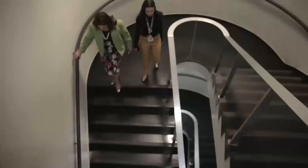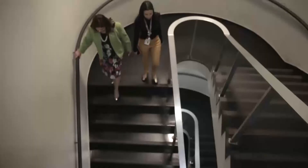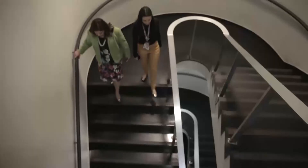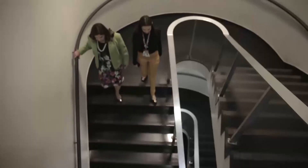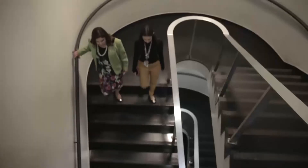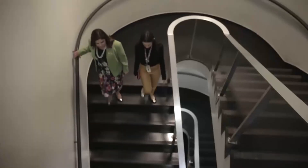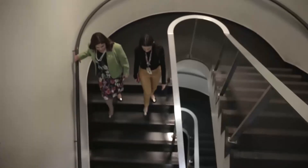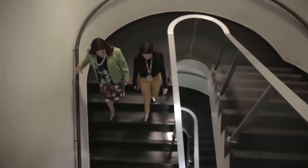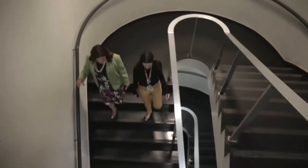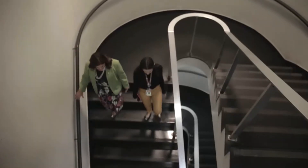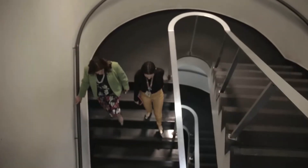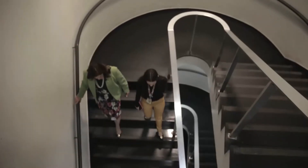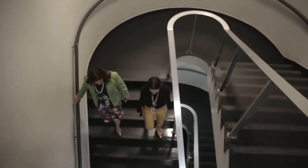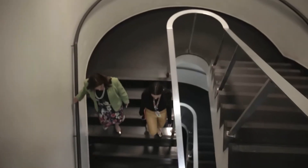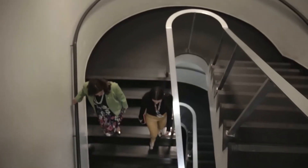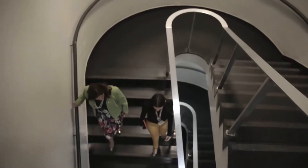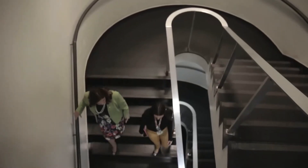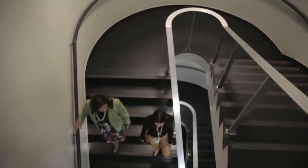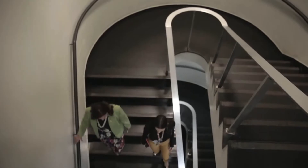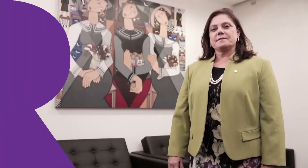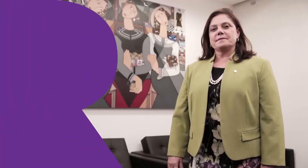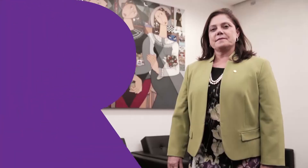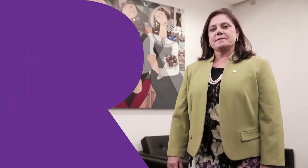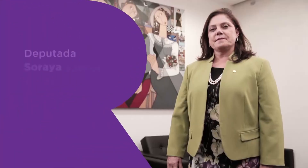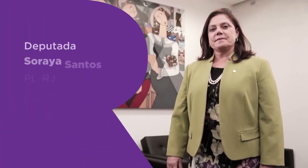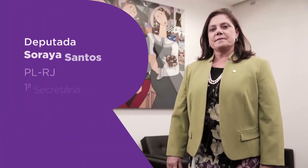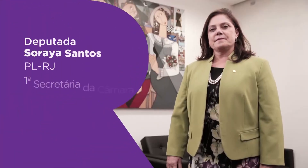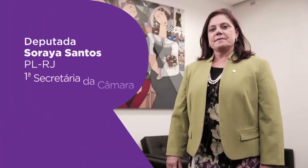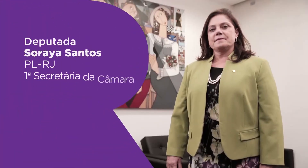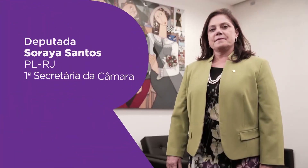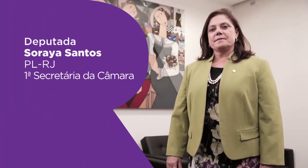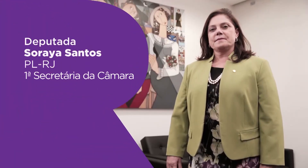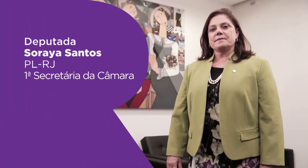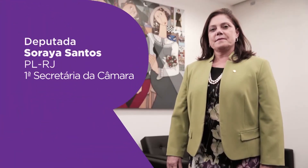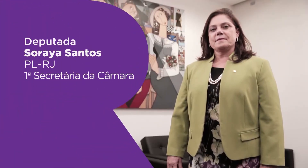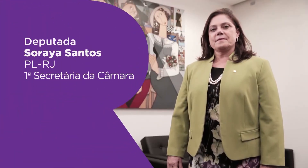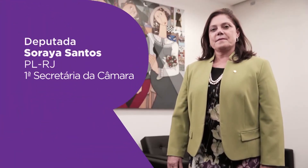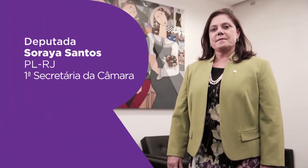força política eu acho que é desde que eu me dou por gente